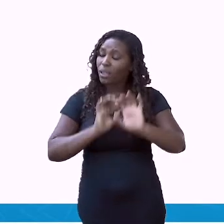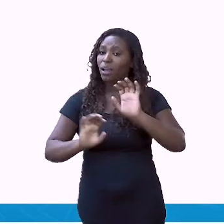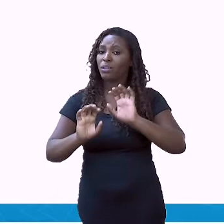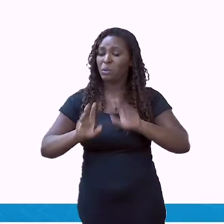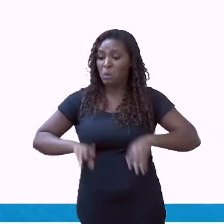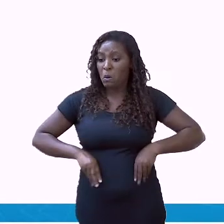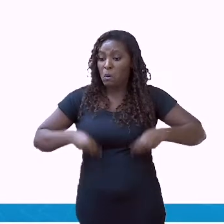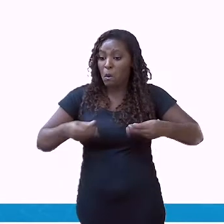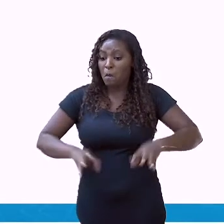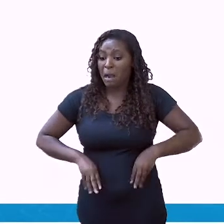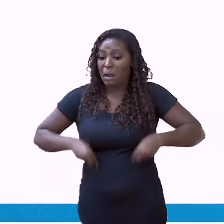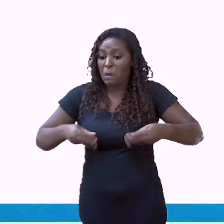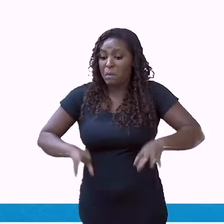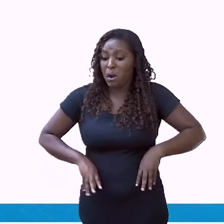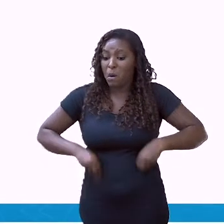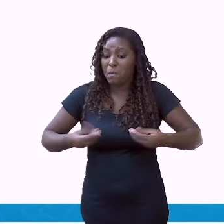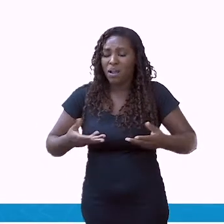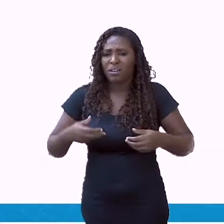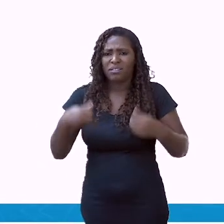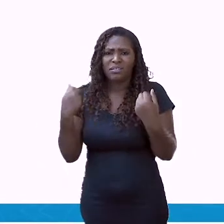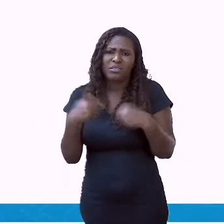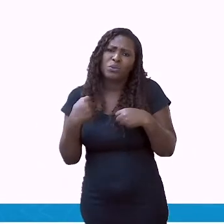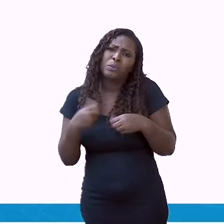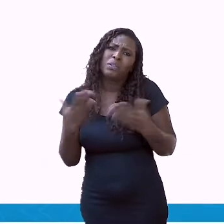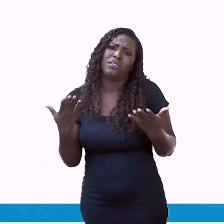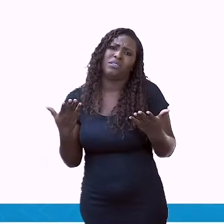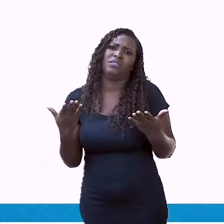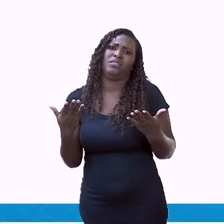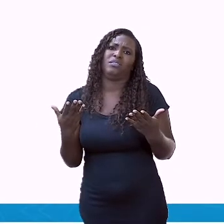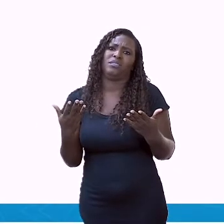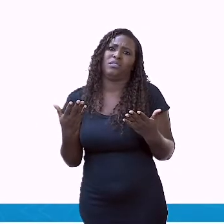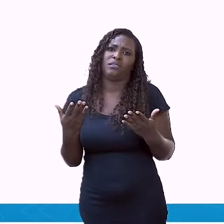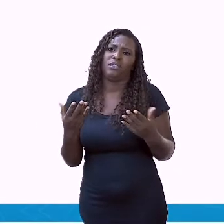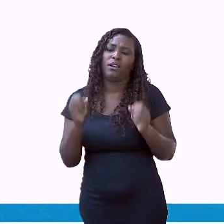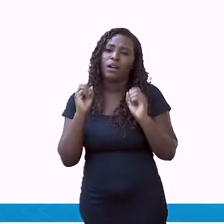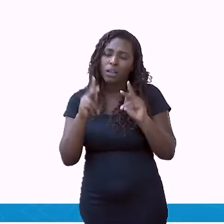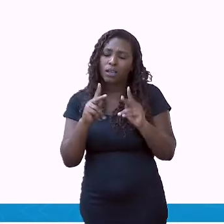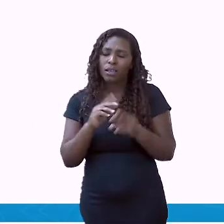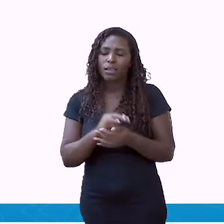Ok? Porque esse é o planeta que nós vivemos.